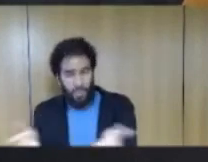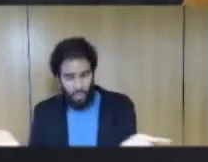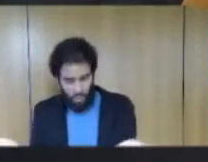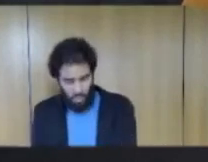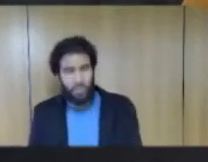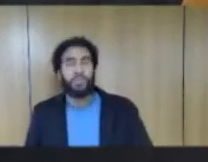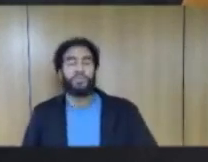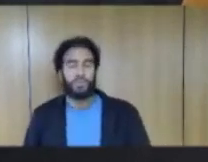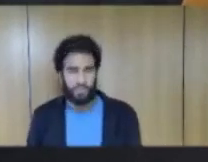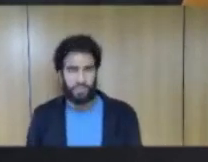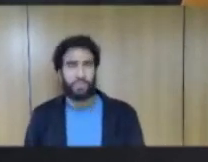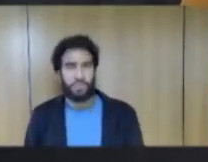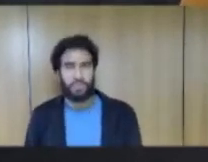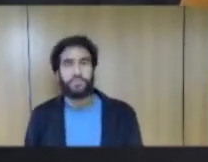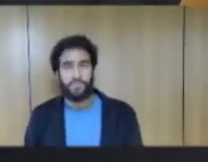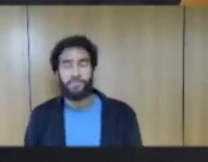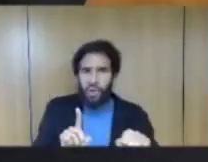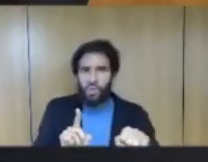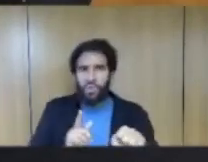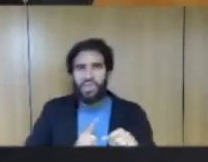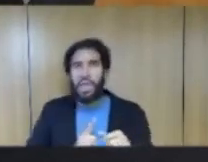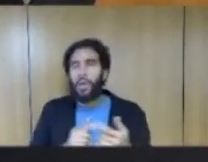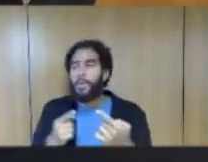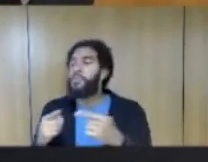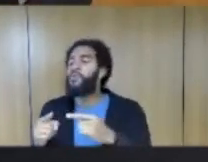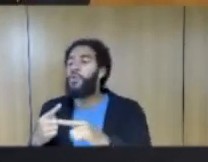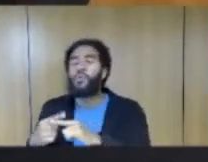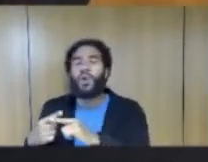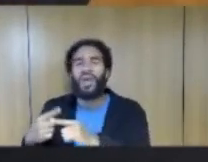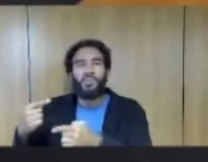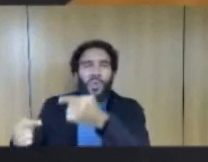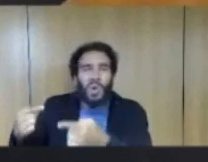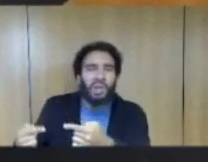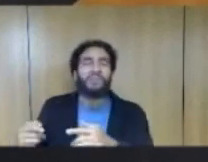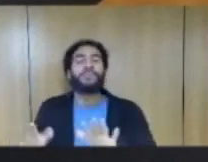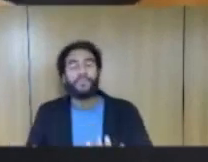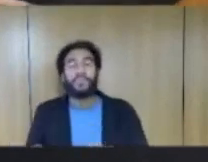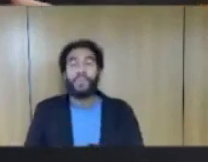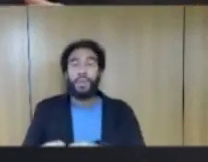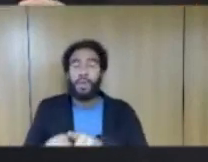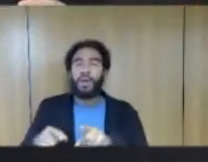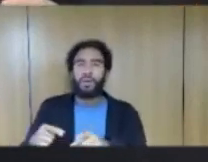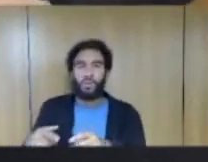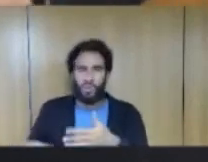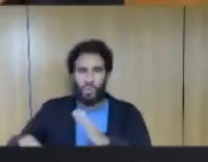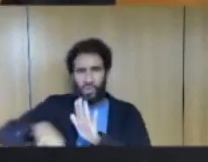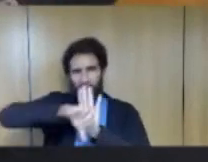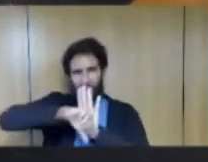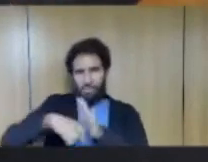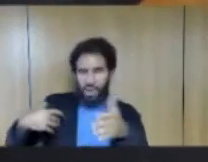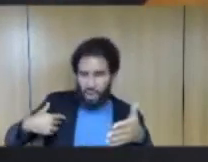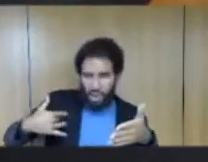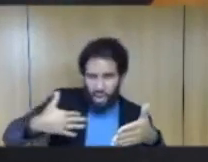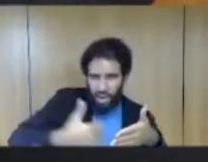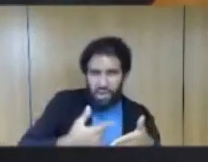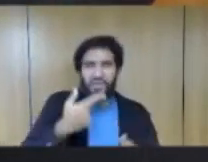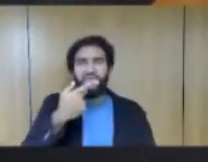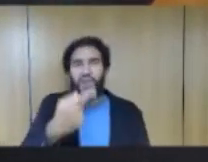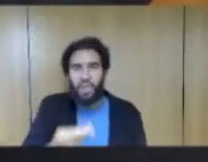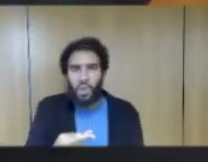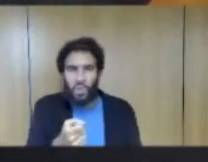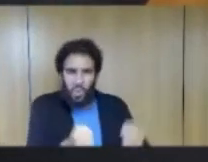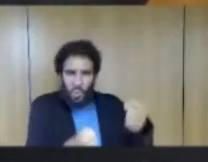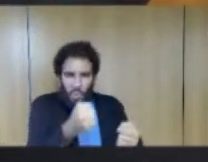com a realização dessa o e sobre todo esse tempo que já passou do crime o senhor eles citaram o carro que foi